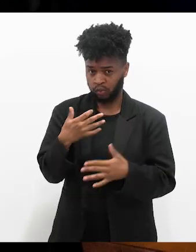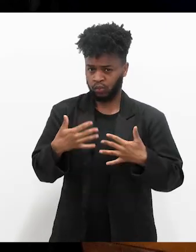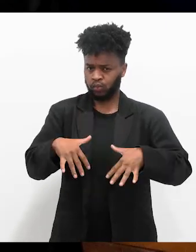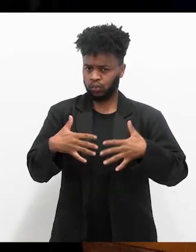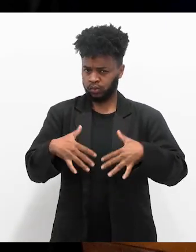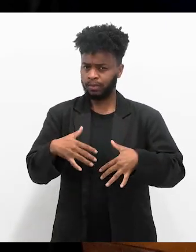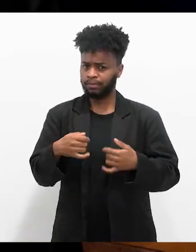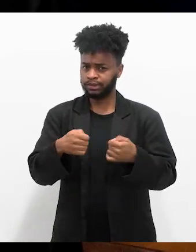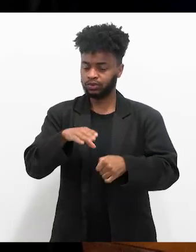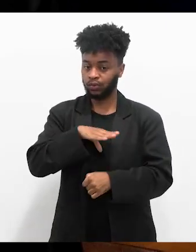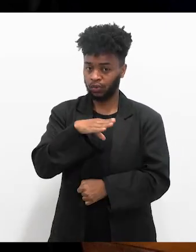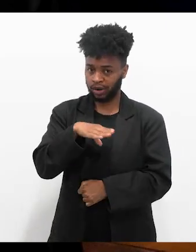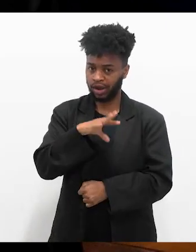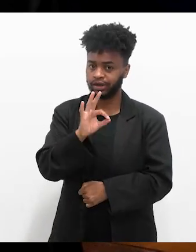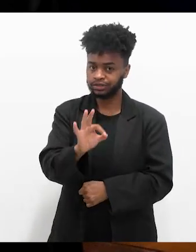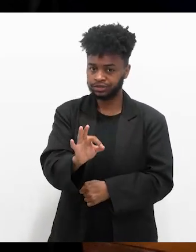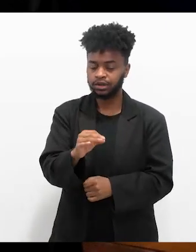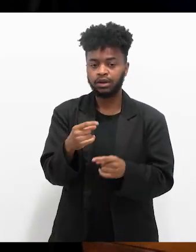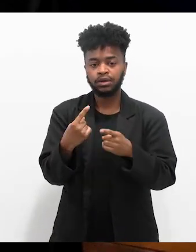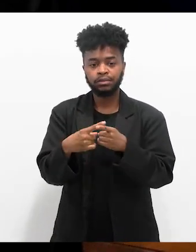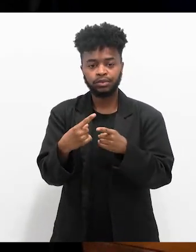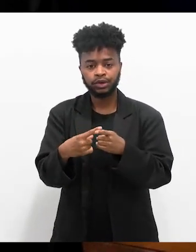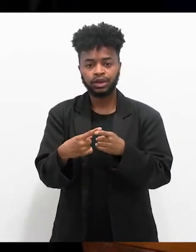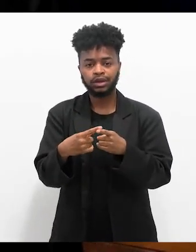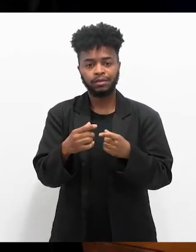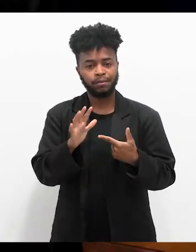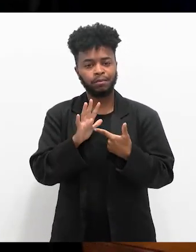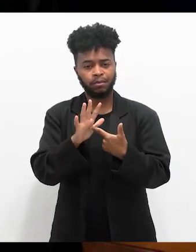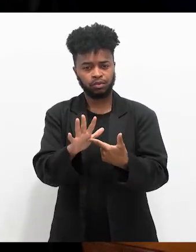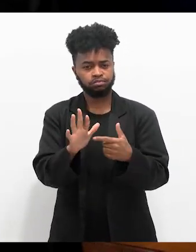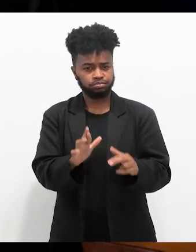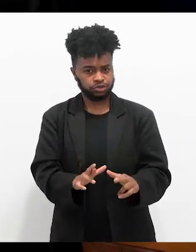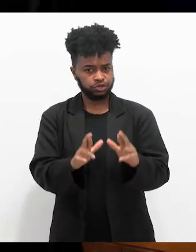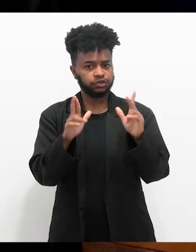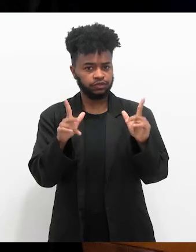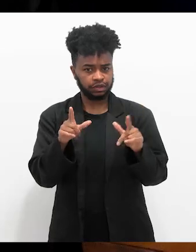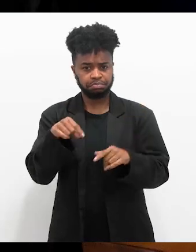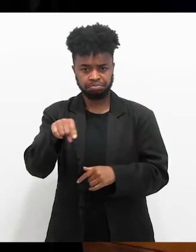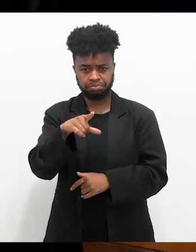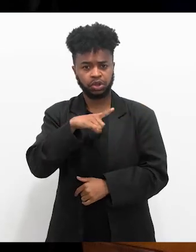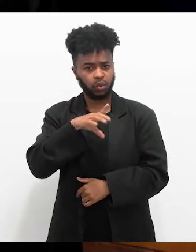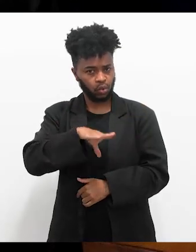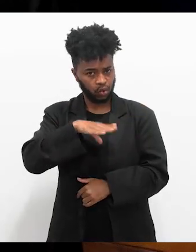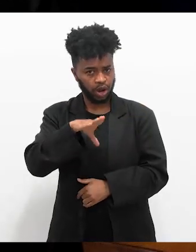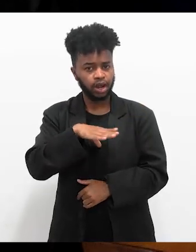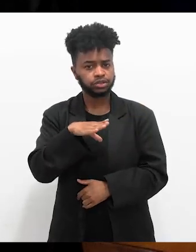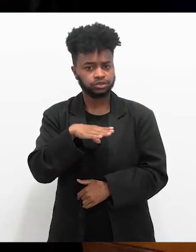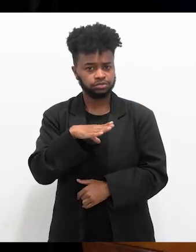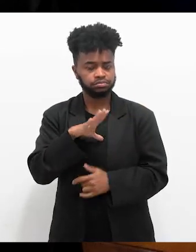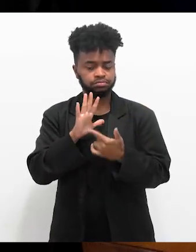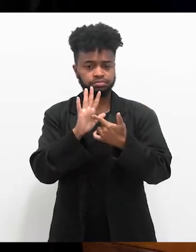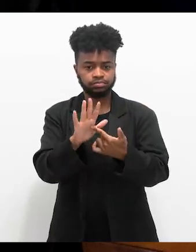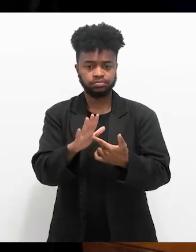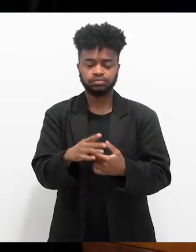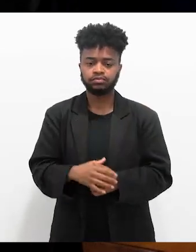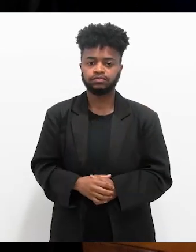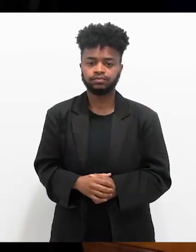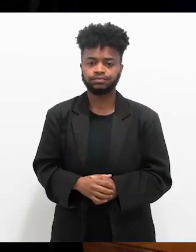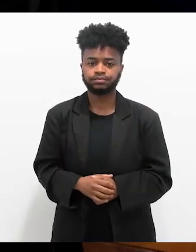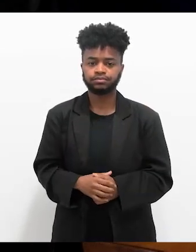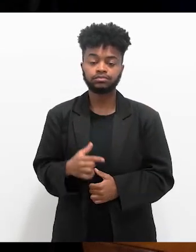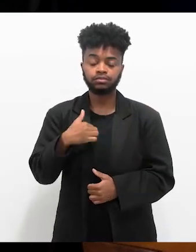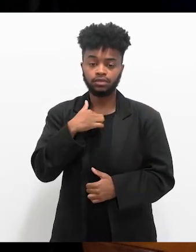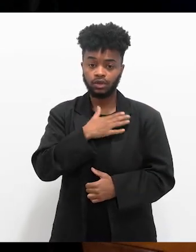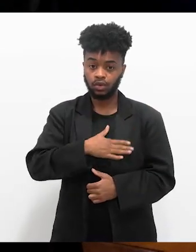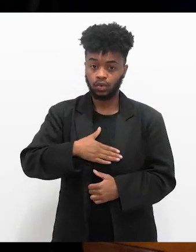ok, a coragem realmente traz o diferencial, né? Foram ousados, foram corajosos, gostei muito